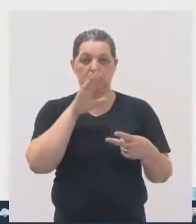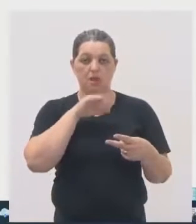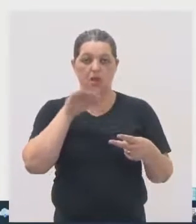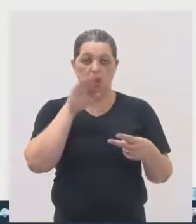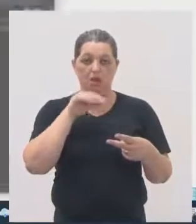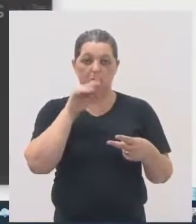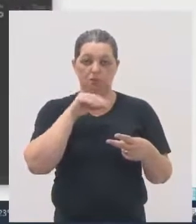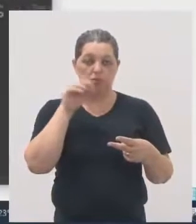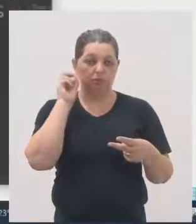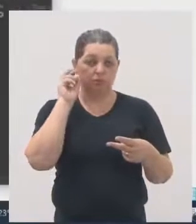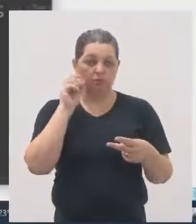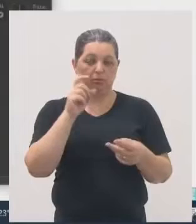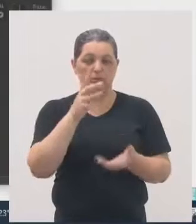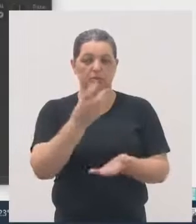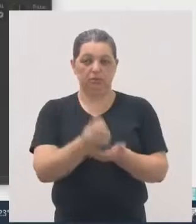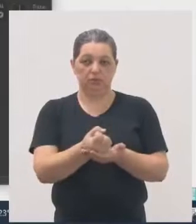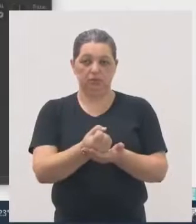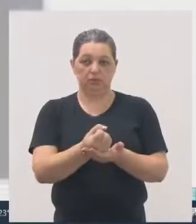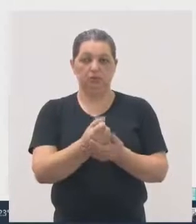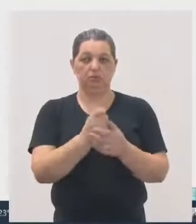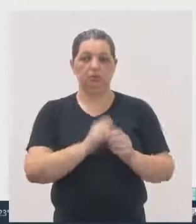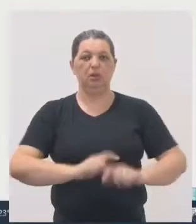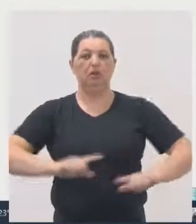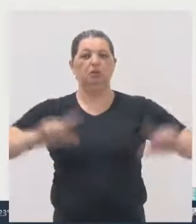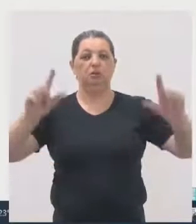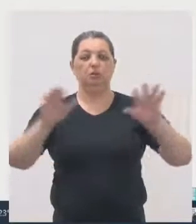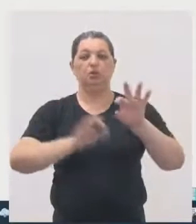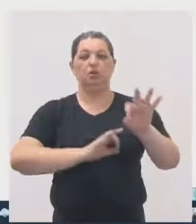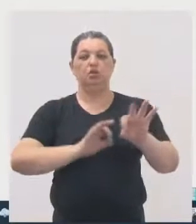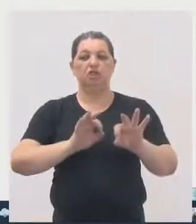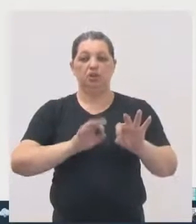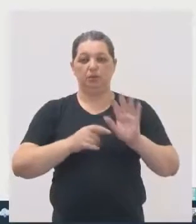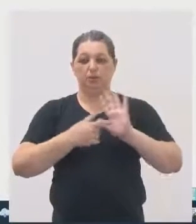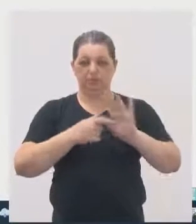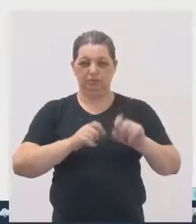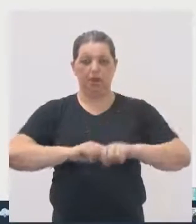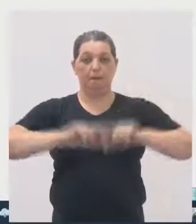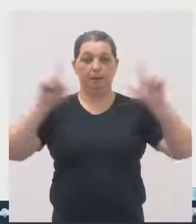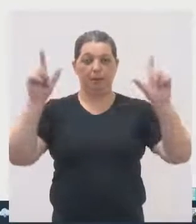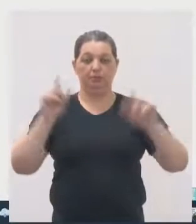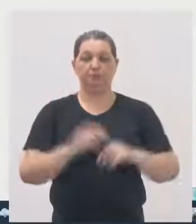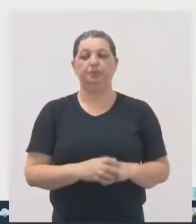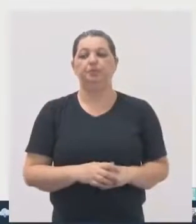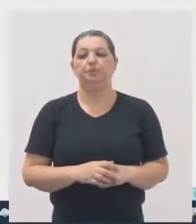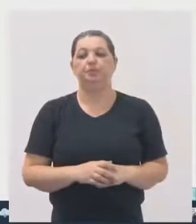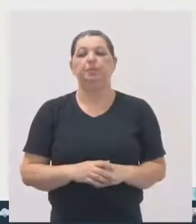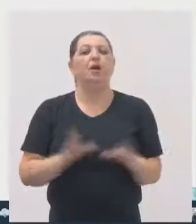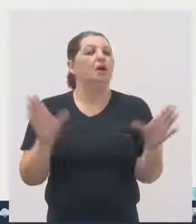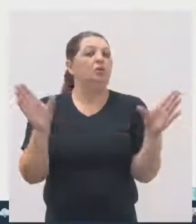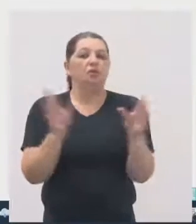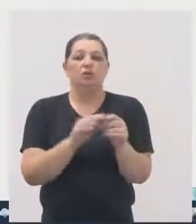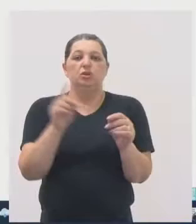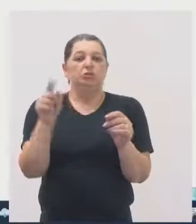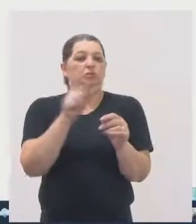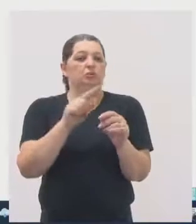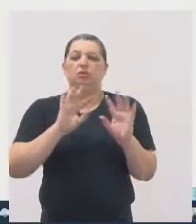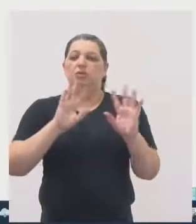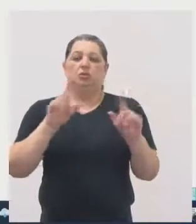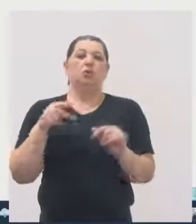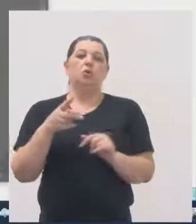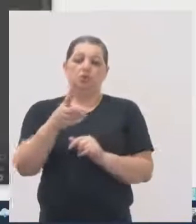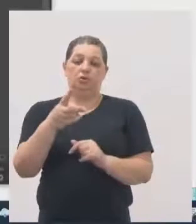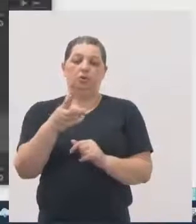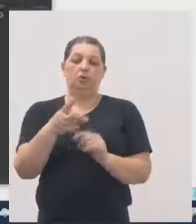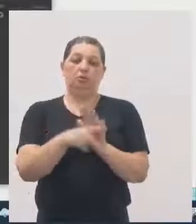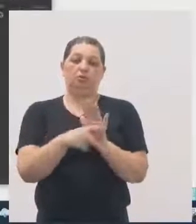o projeto para você abrir de novo. Tá vendo? Deixa eu fechar aqui. Eu fechei o meu Reaper e eu quero continuar na próxima aula. Venho